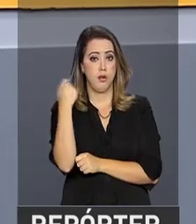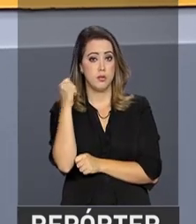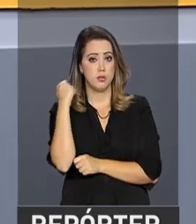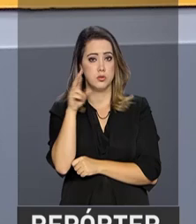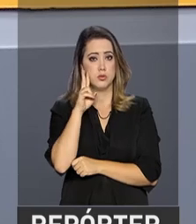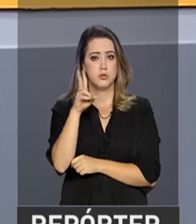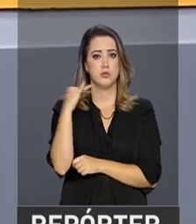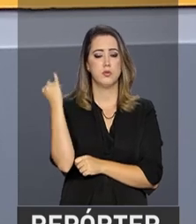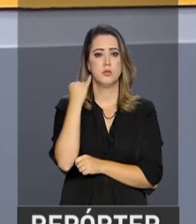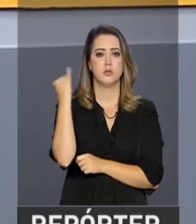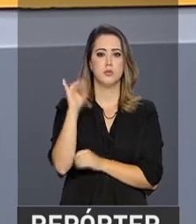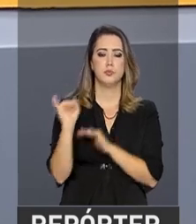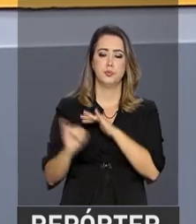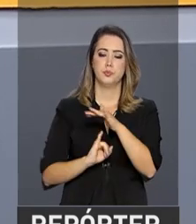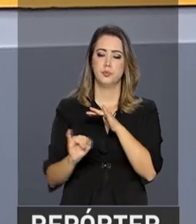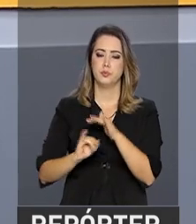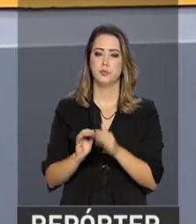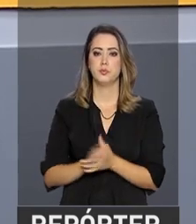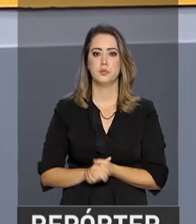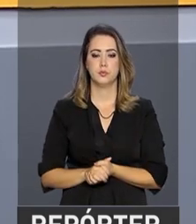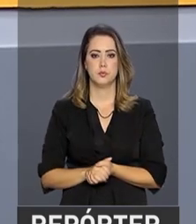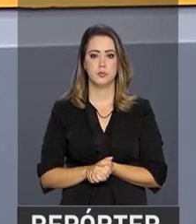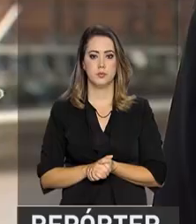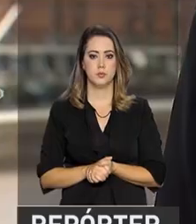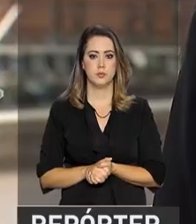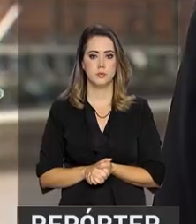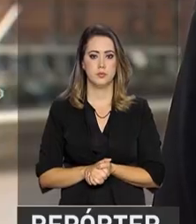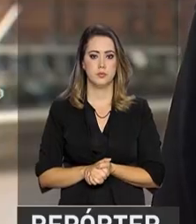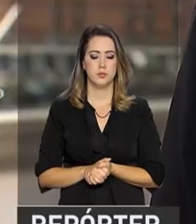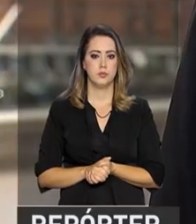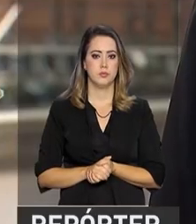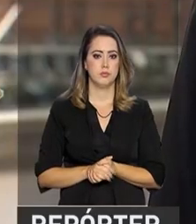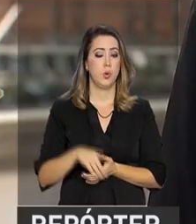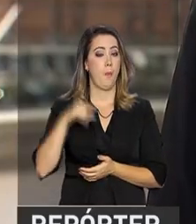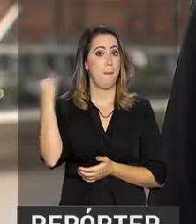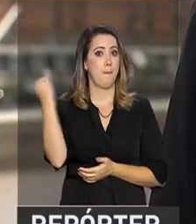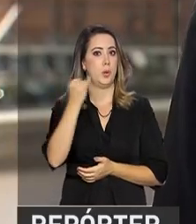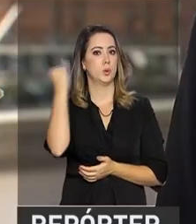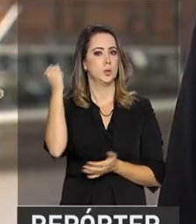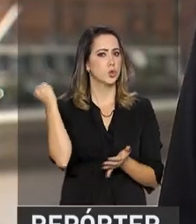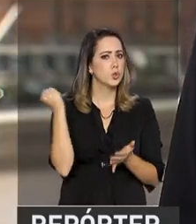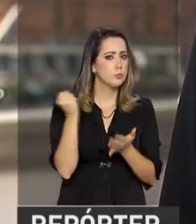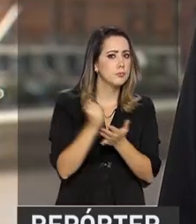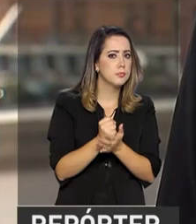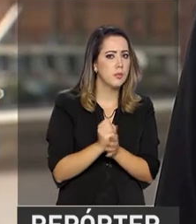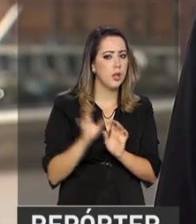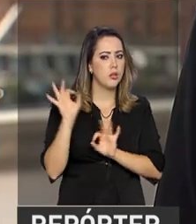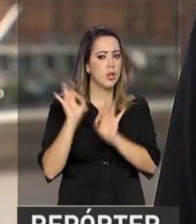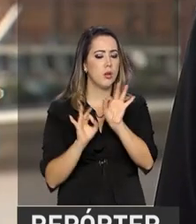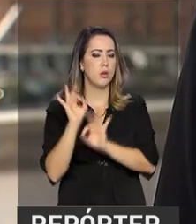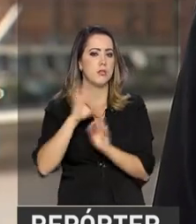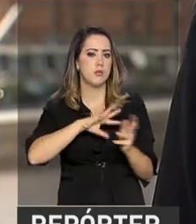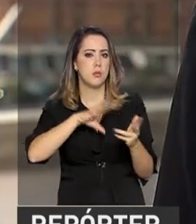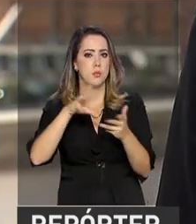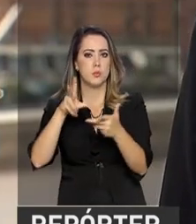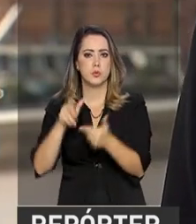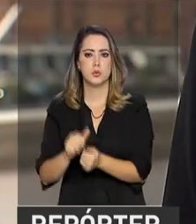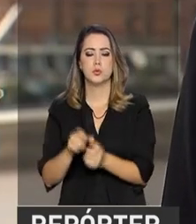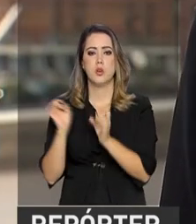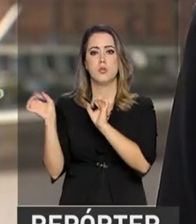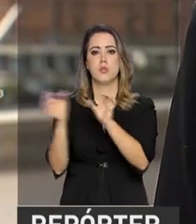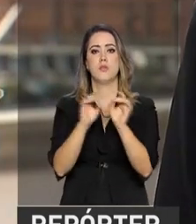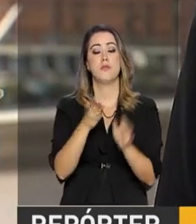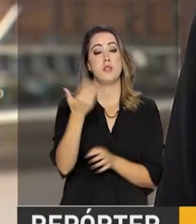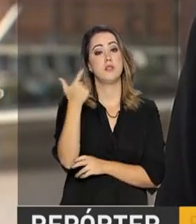destaca a importância dessa instituição é um marco na história da organização mundial do comércio foi o lançamento em